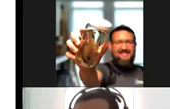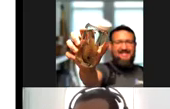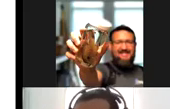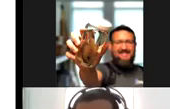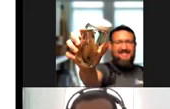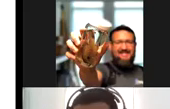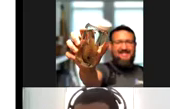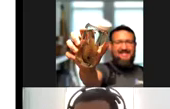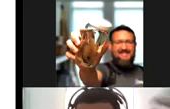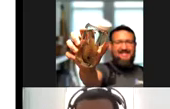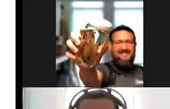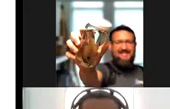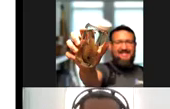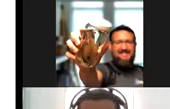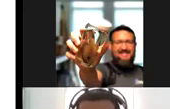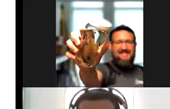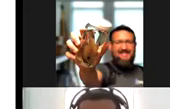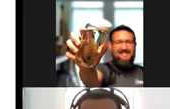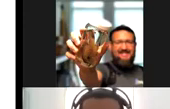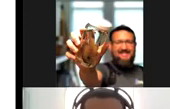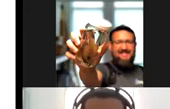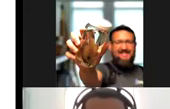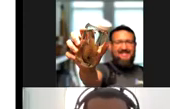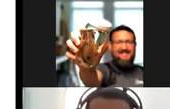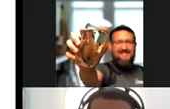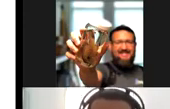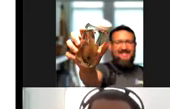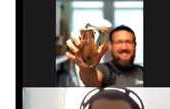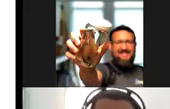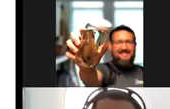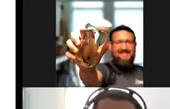aí teve toda a discussão que foi só melhorando, né? O modelo de ecologia foi só melhorando.